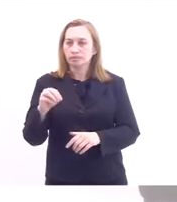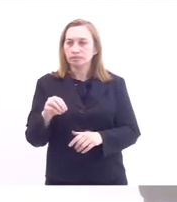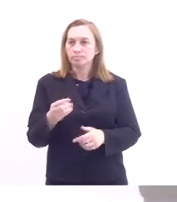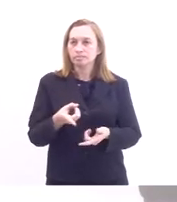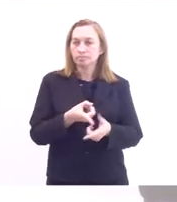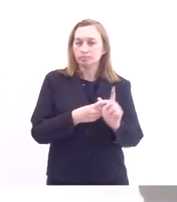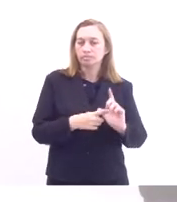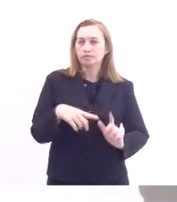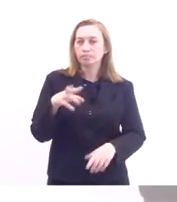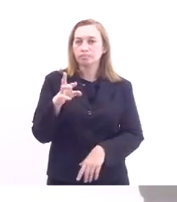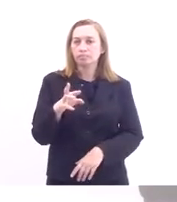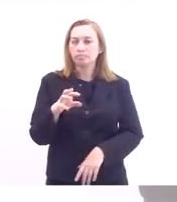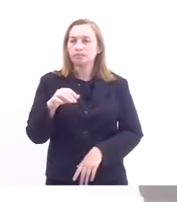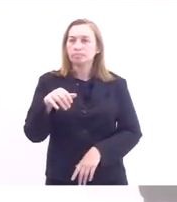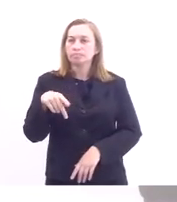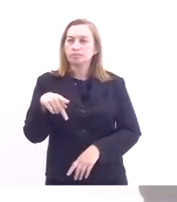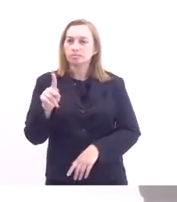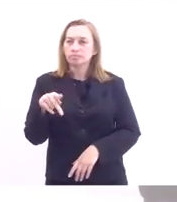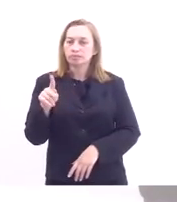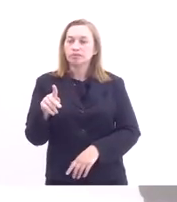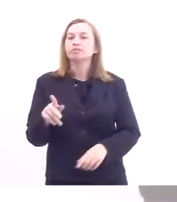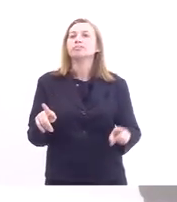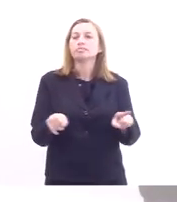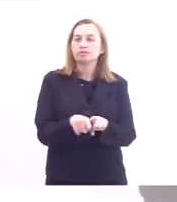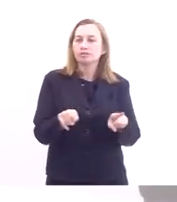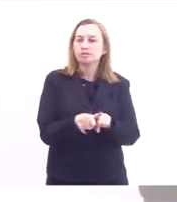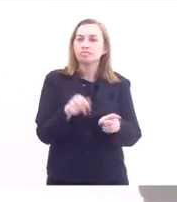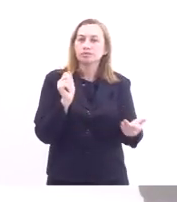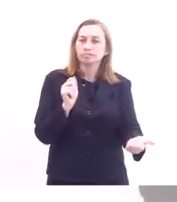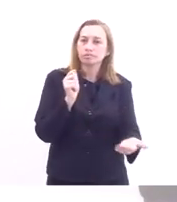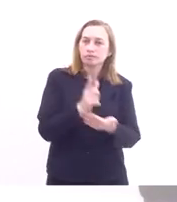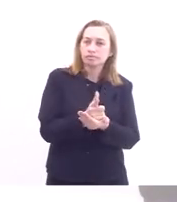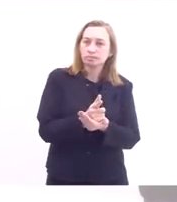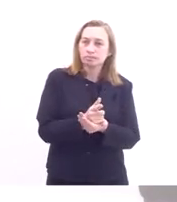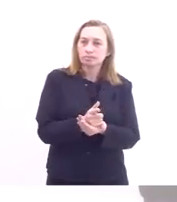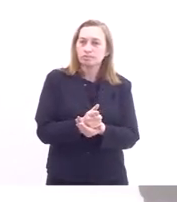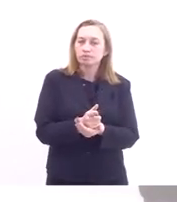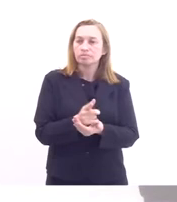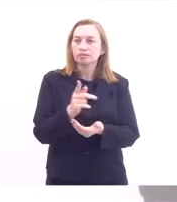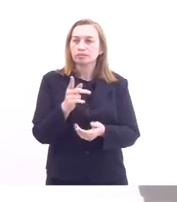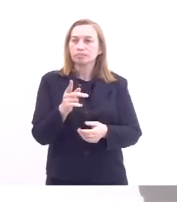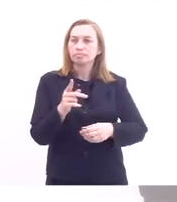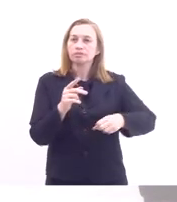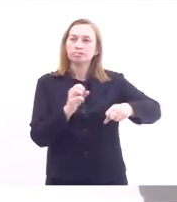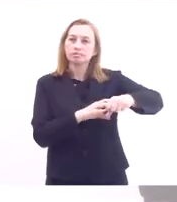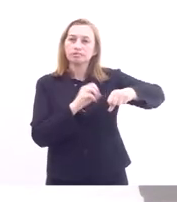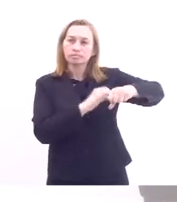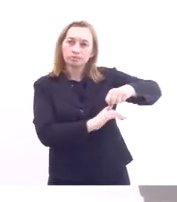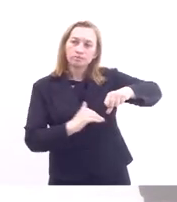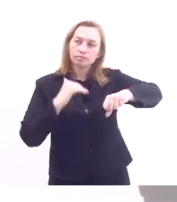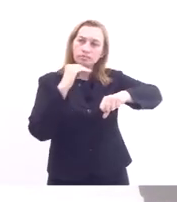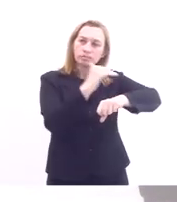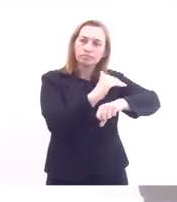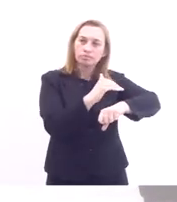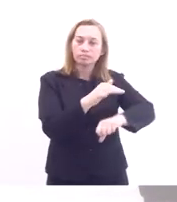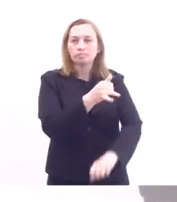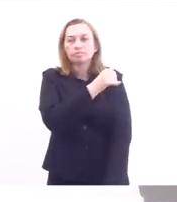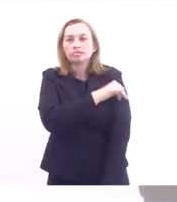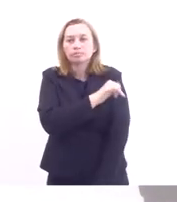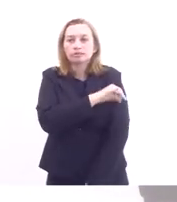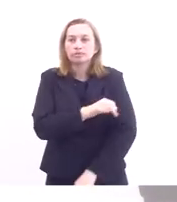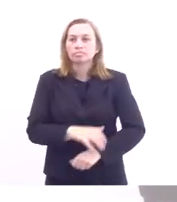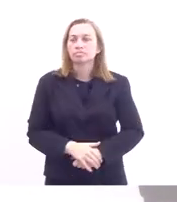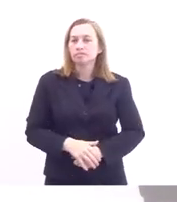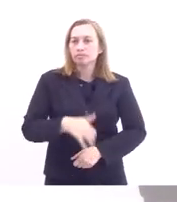dos royalties, bem como também o pagamento do programa Super RJ, que no